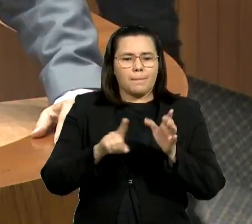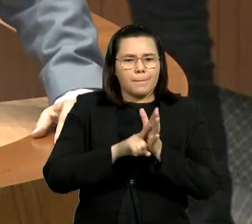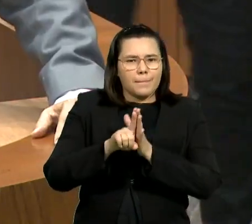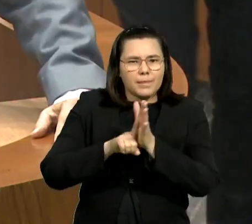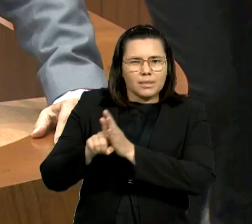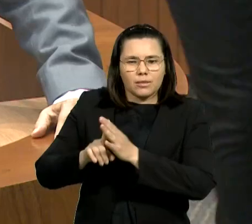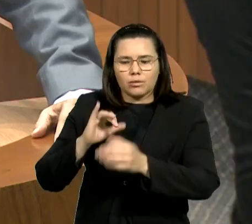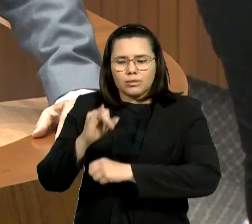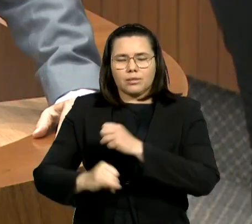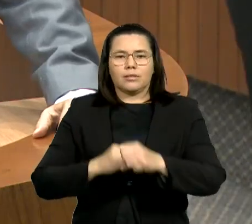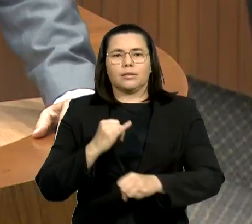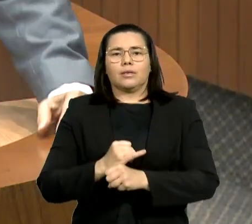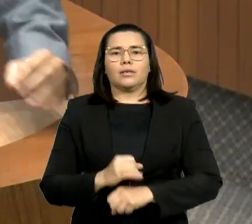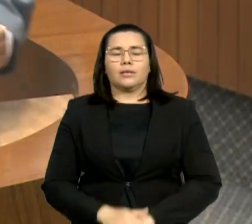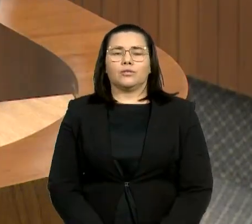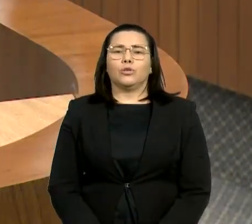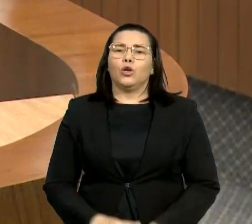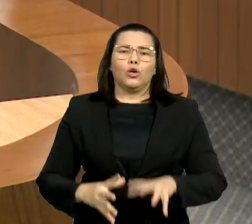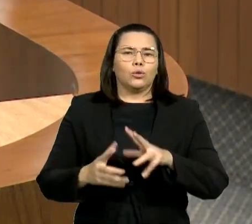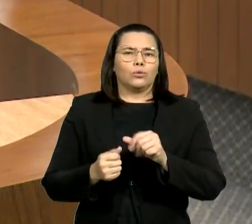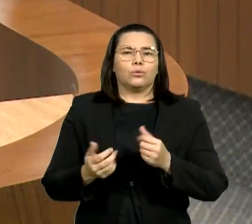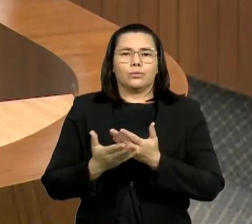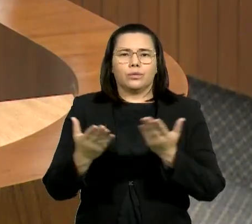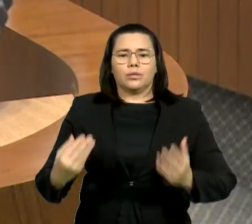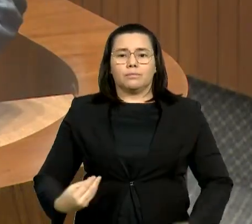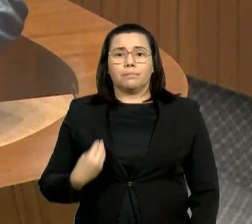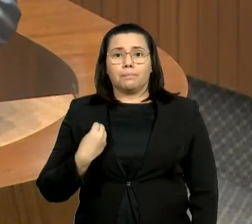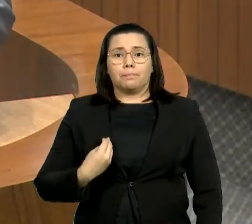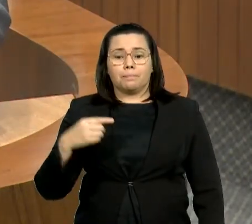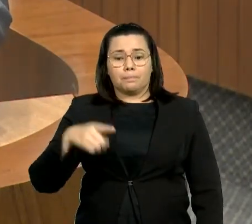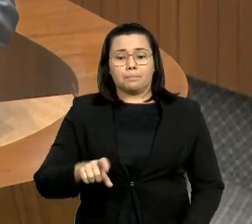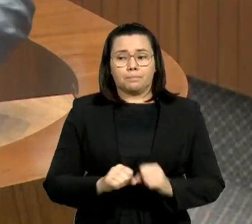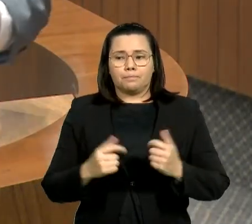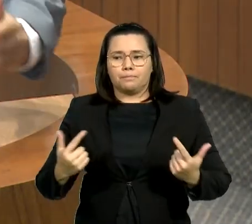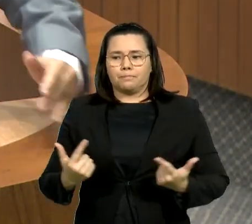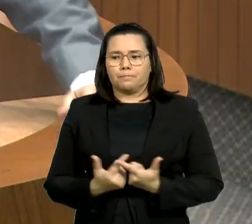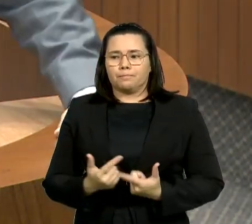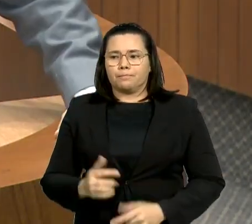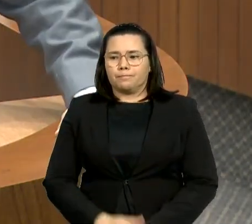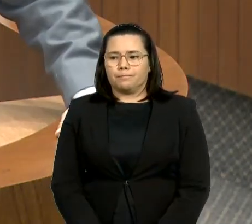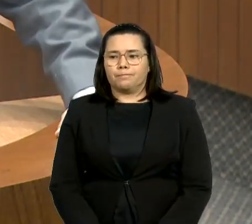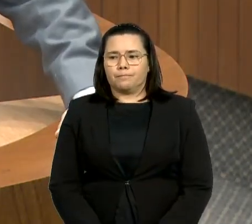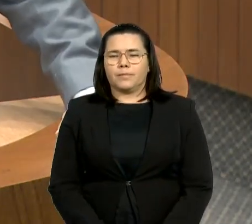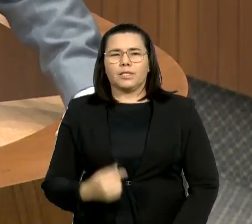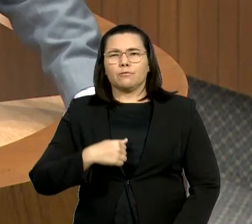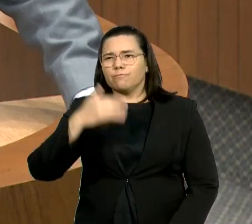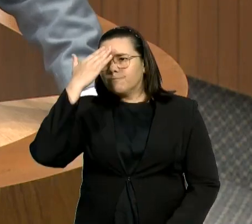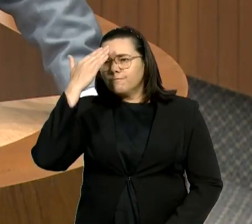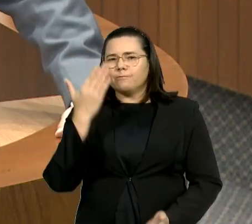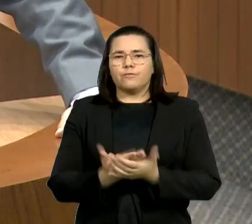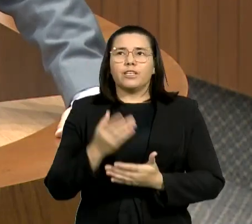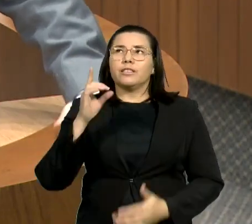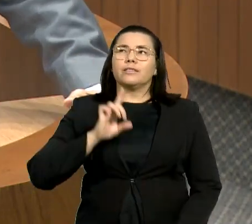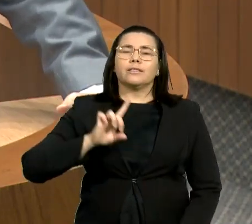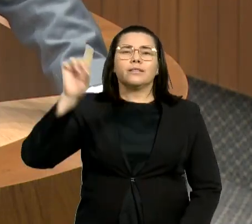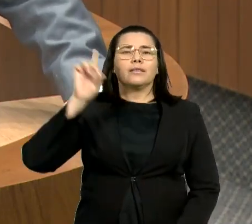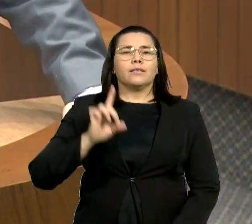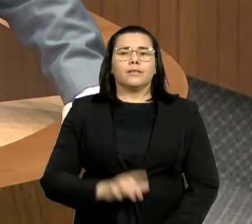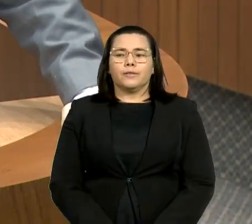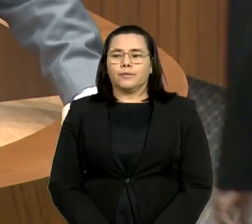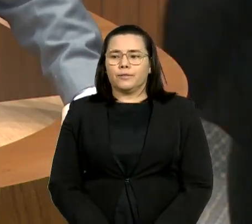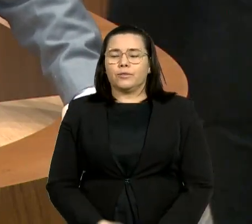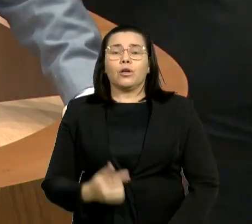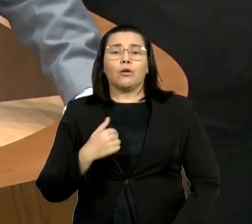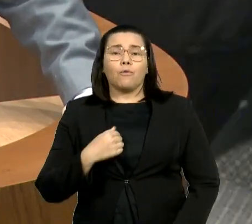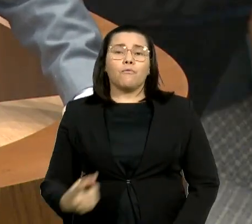convidados aqui presentes. Com muito ânimo e com muita fé em Deus, volto a